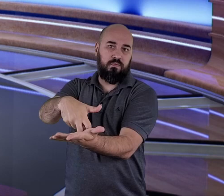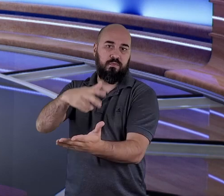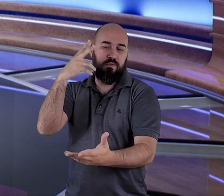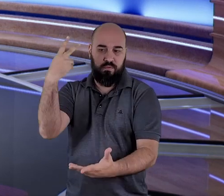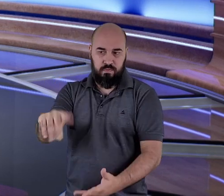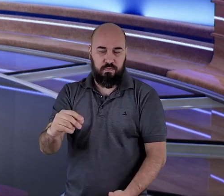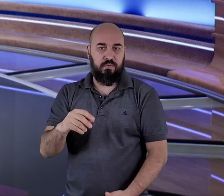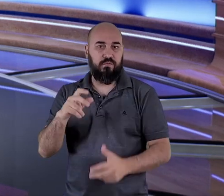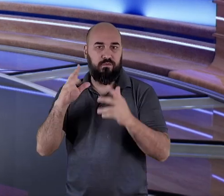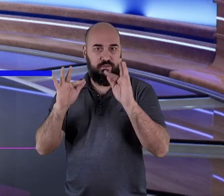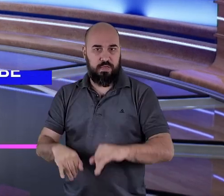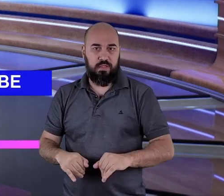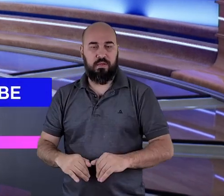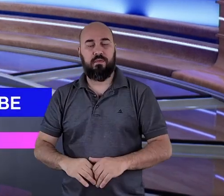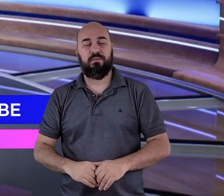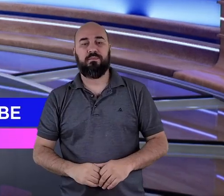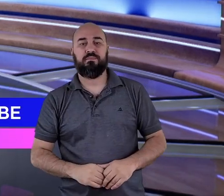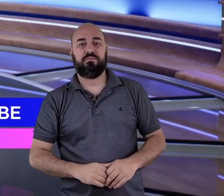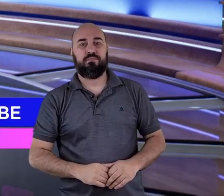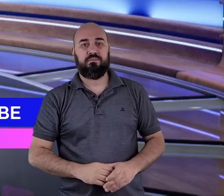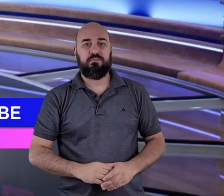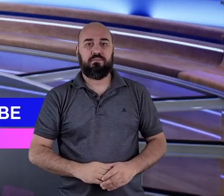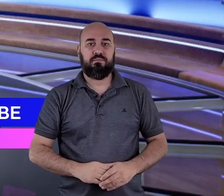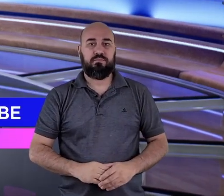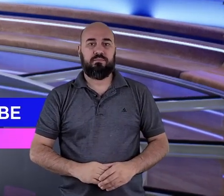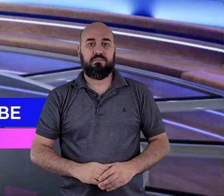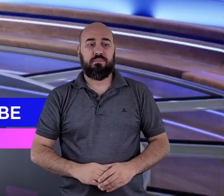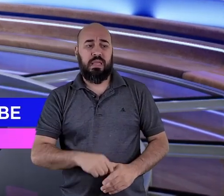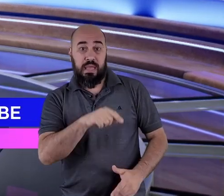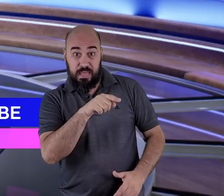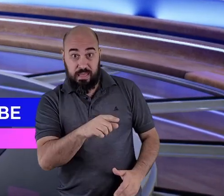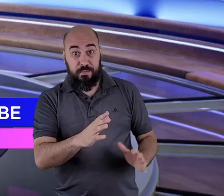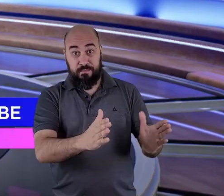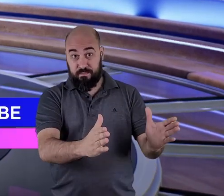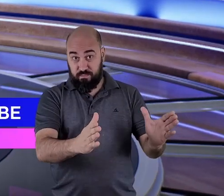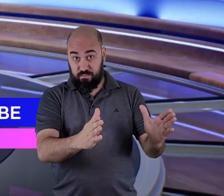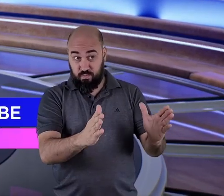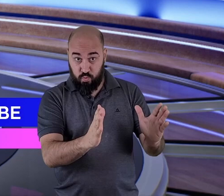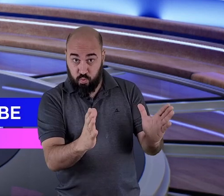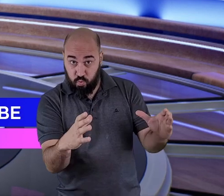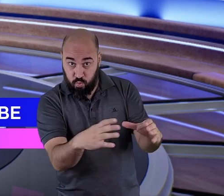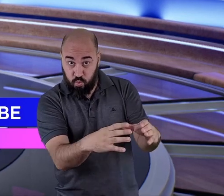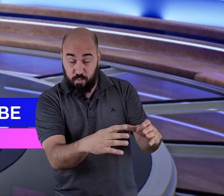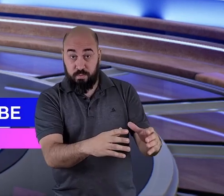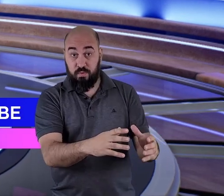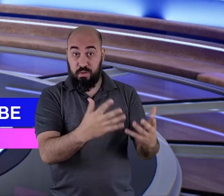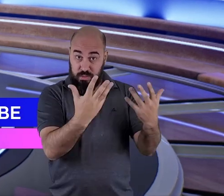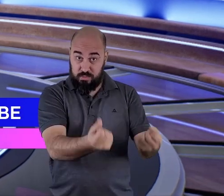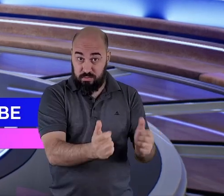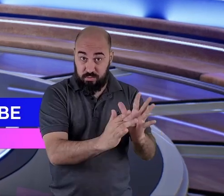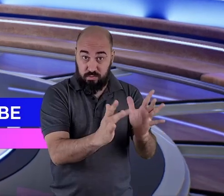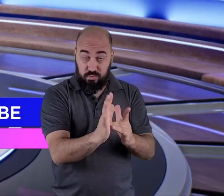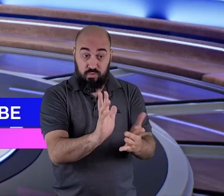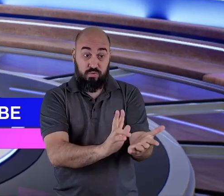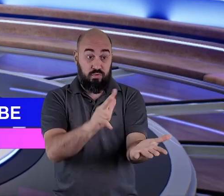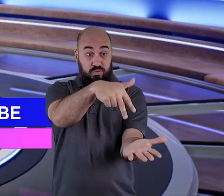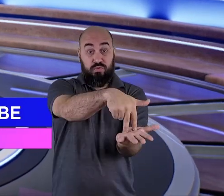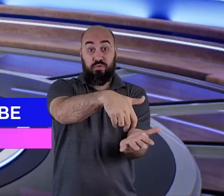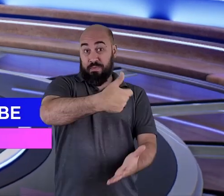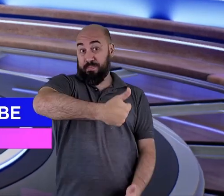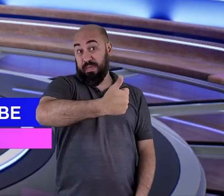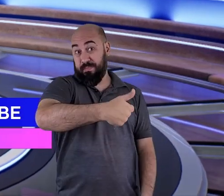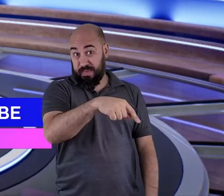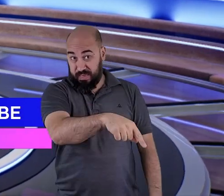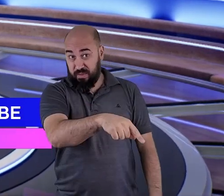A primeira ressurreição acontece no momento da volta de Jesus, que segundo o